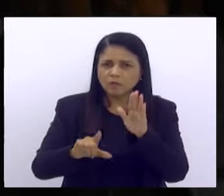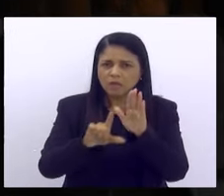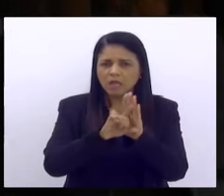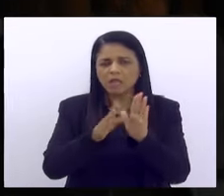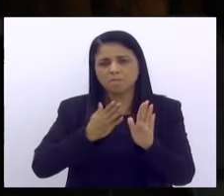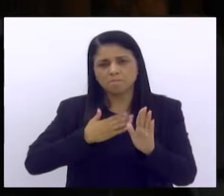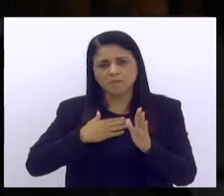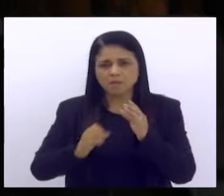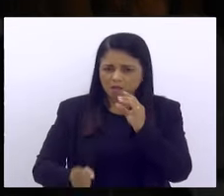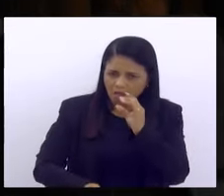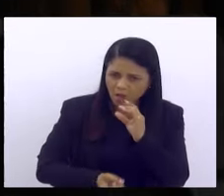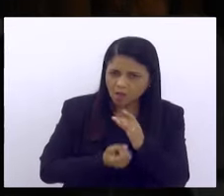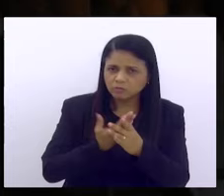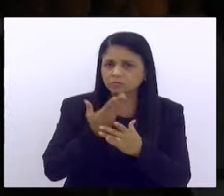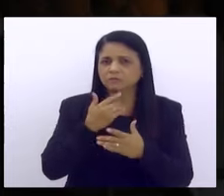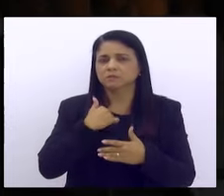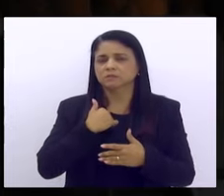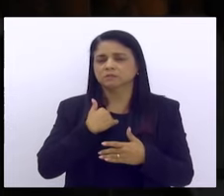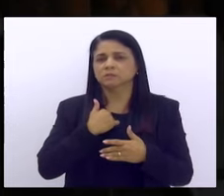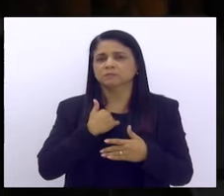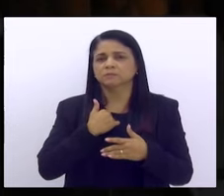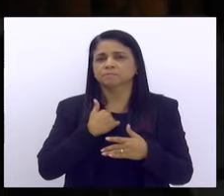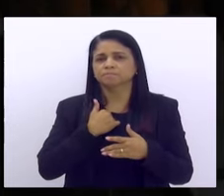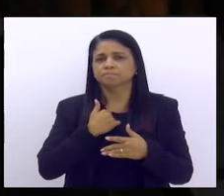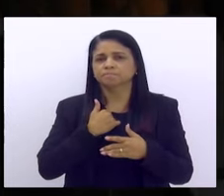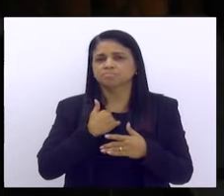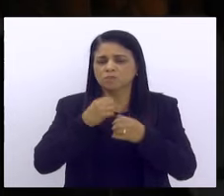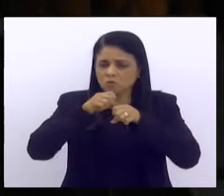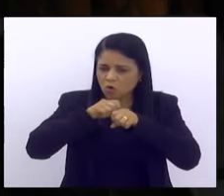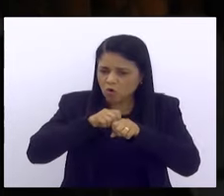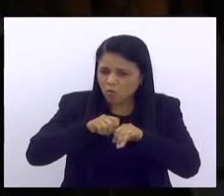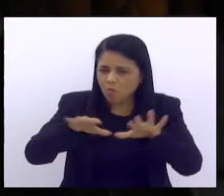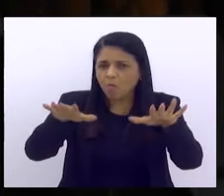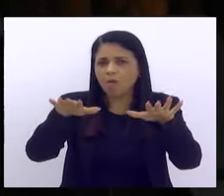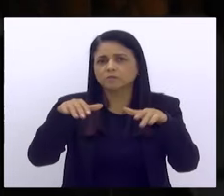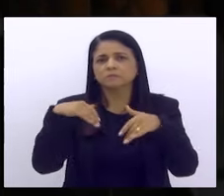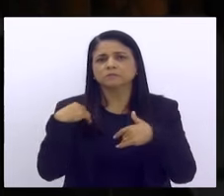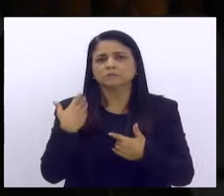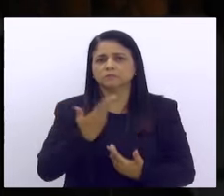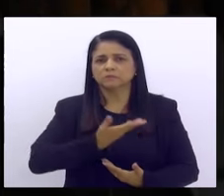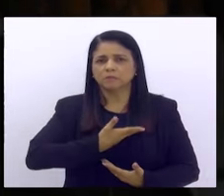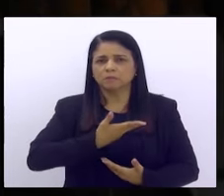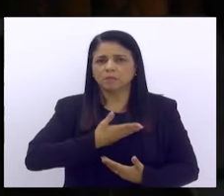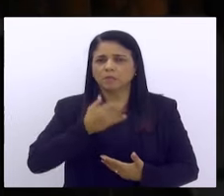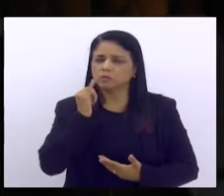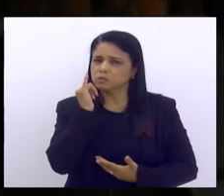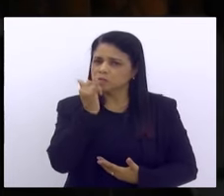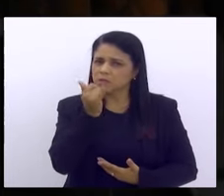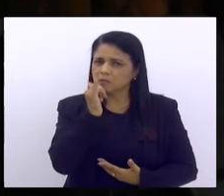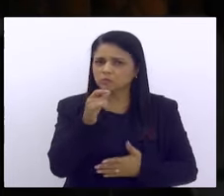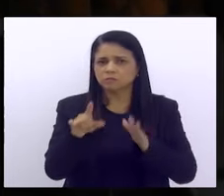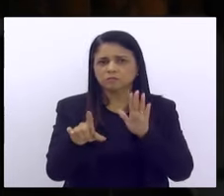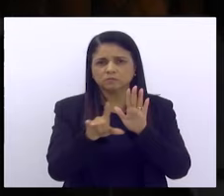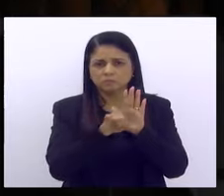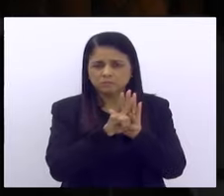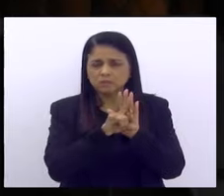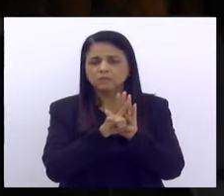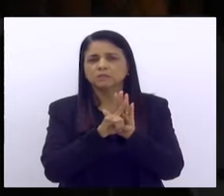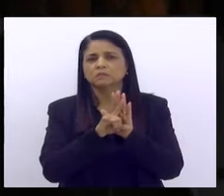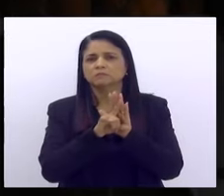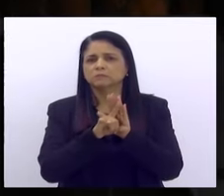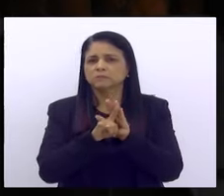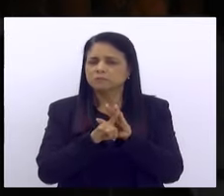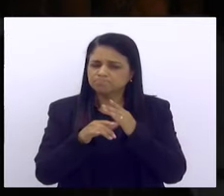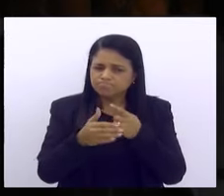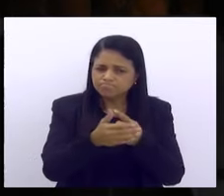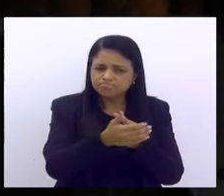minha autoria, mas que aqui foram compartilhadas por dezenas de colegas, relatores dessas leis, que abraçaram essa